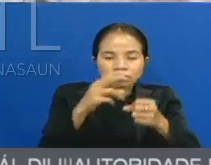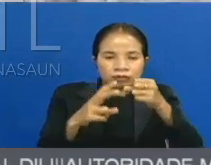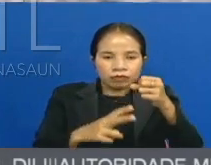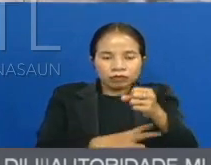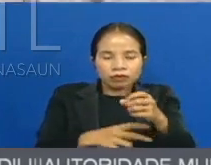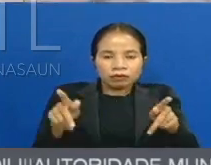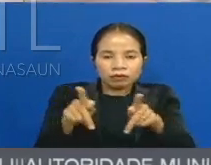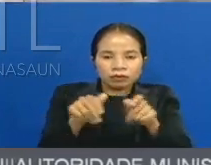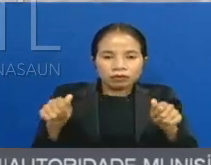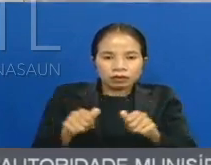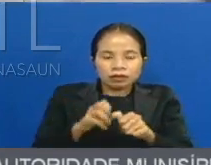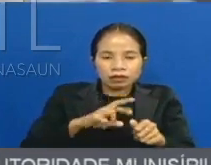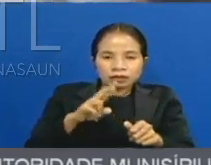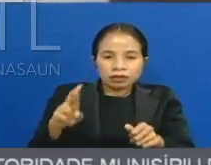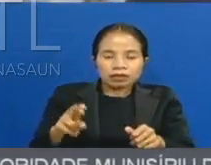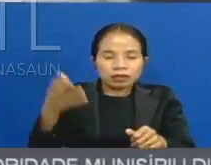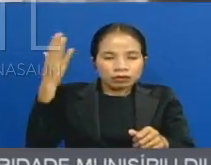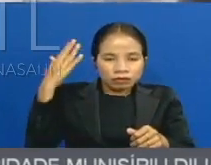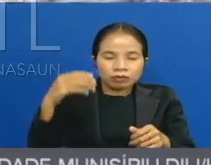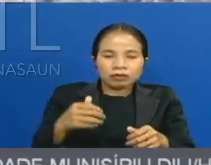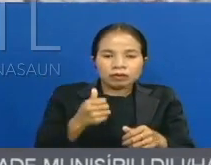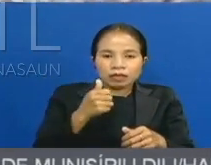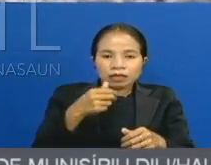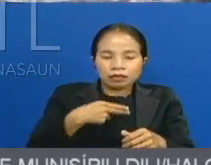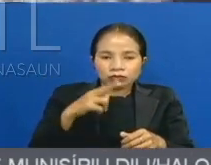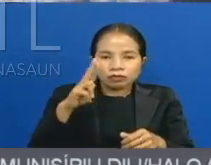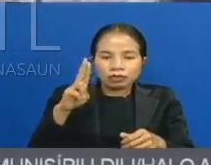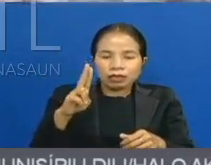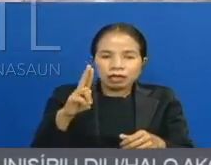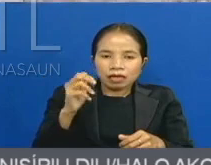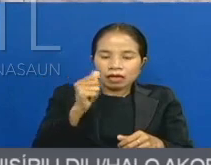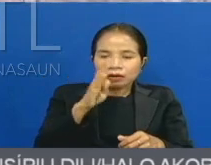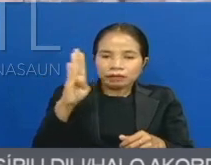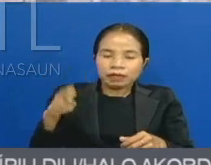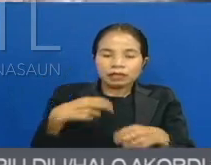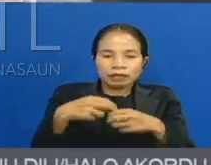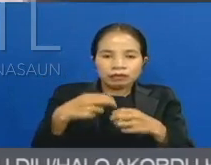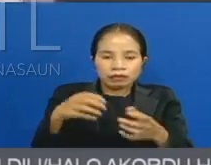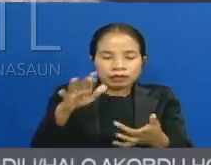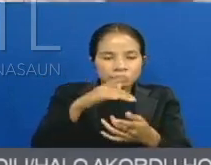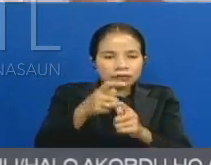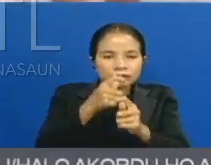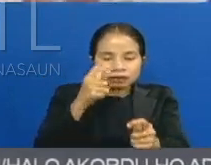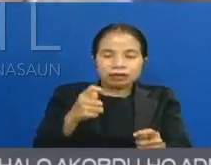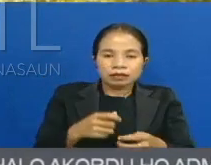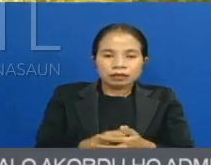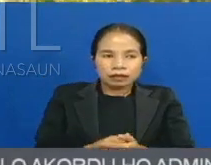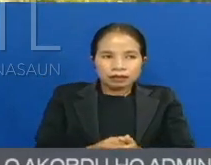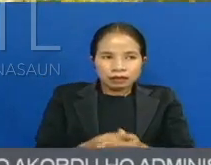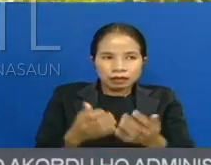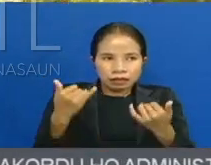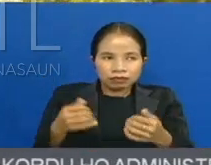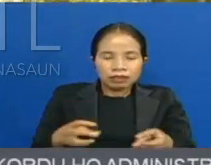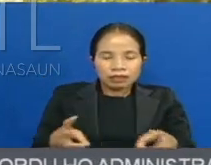para posto administrativo Hermera Antigo, Ratulia A no B condição grave, onde dificulta movimento transporte nian. Agora dá